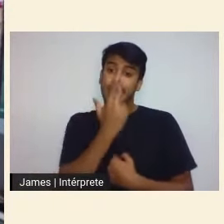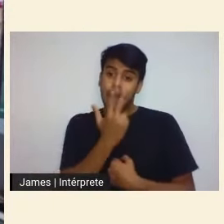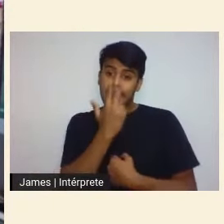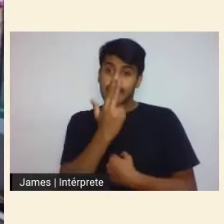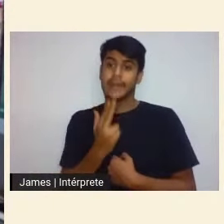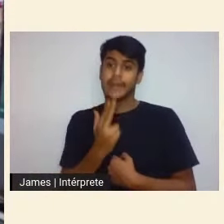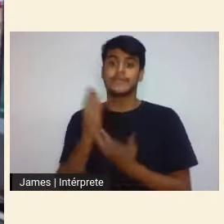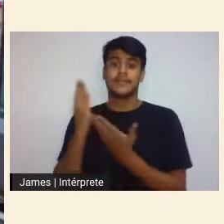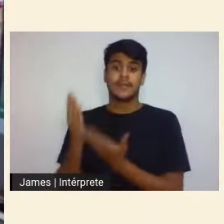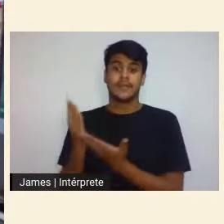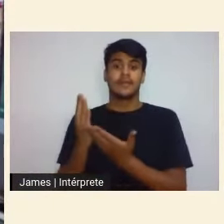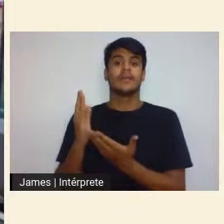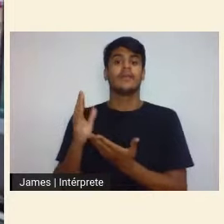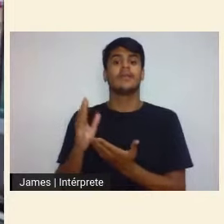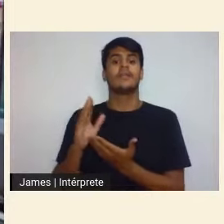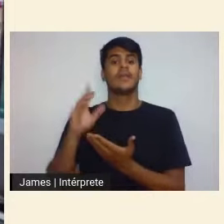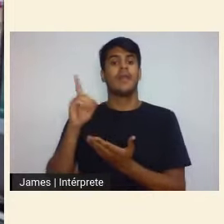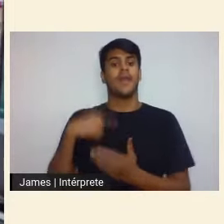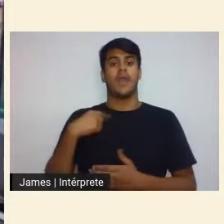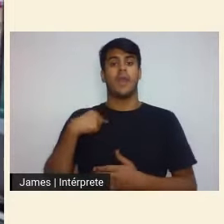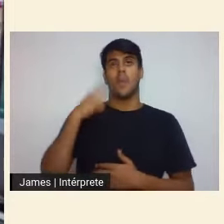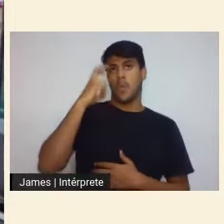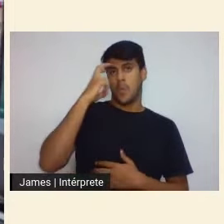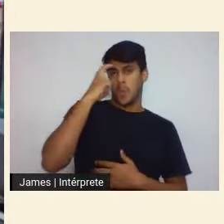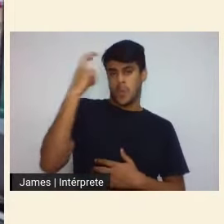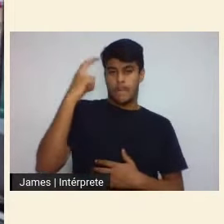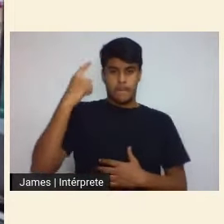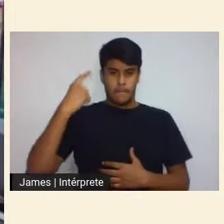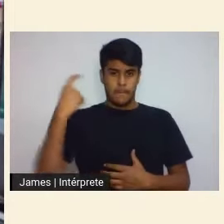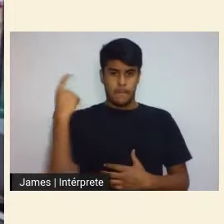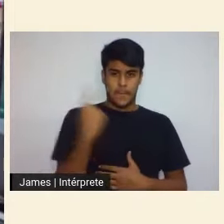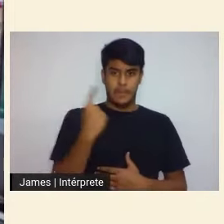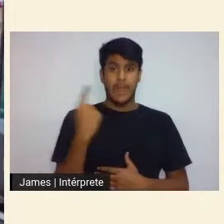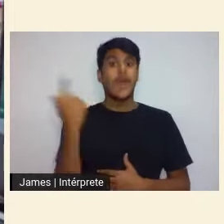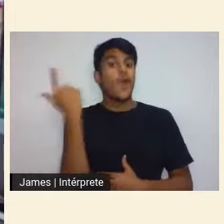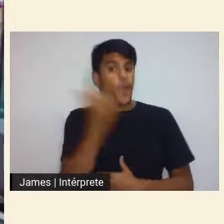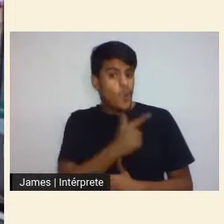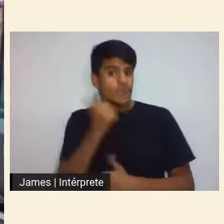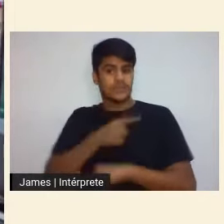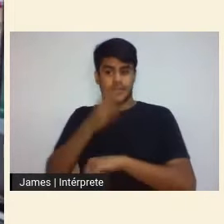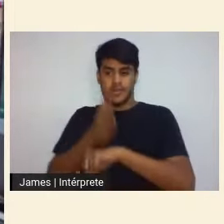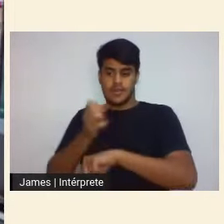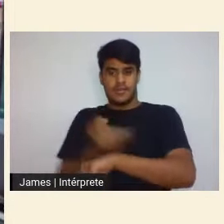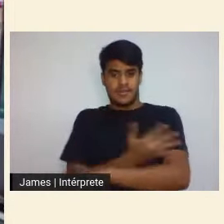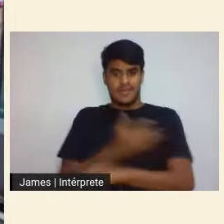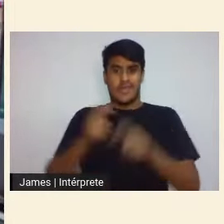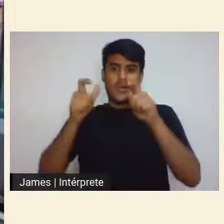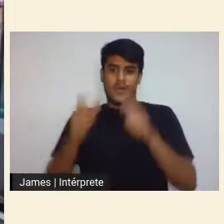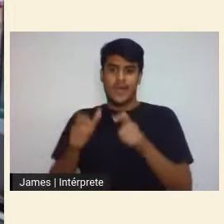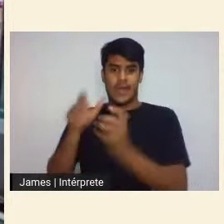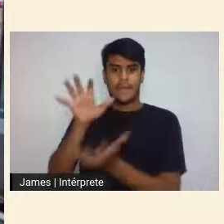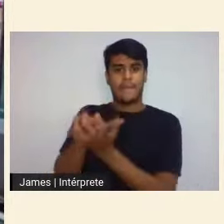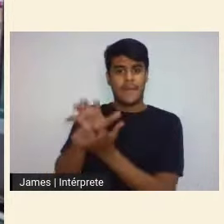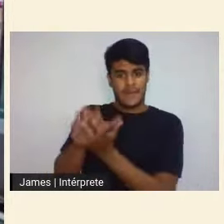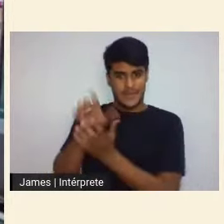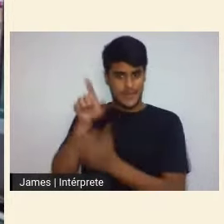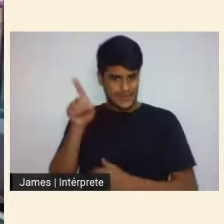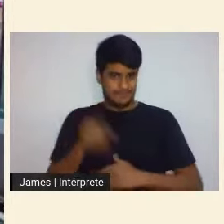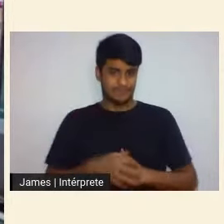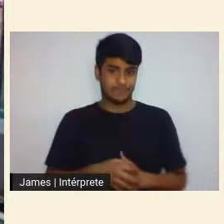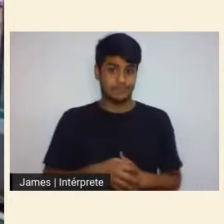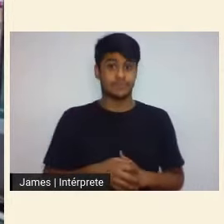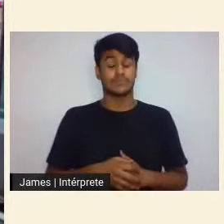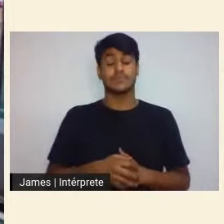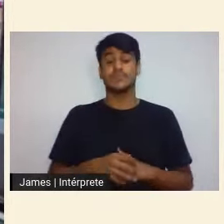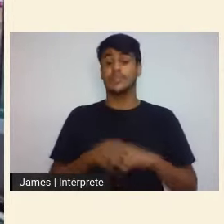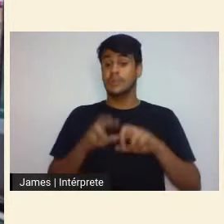o intelectual pioneiro, não é, desse modernismo em Pernambuco, em Recife, não é? Quer dizer, ao fazer